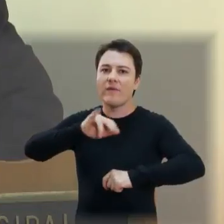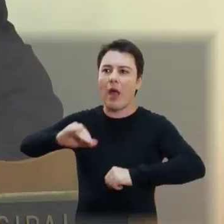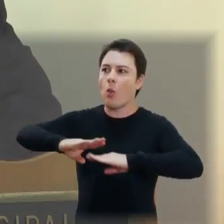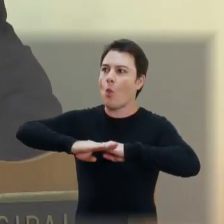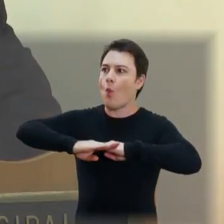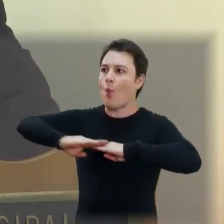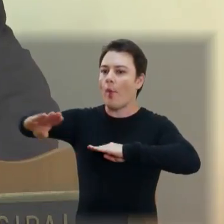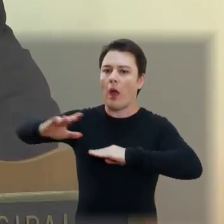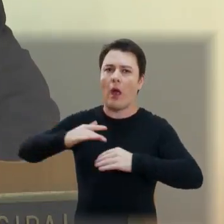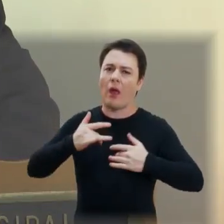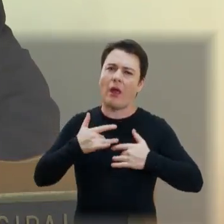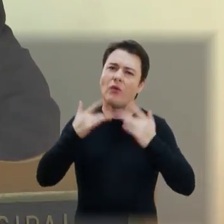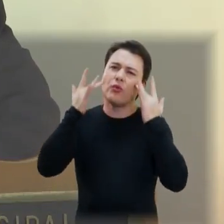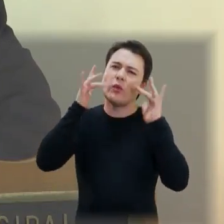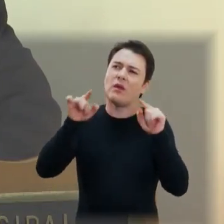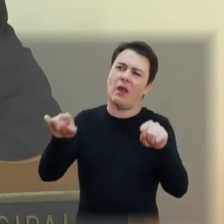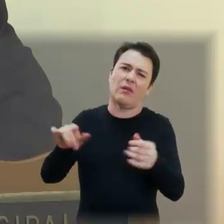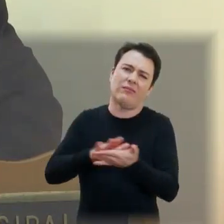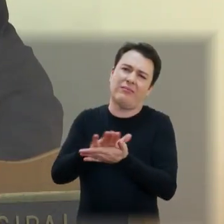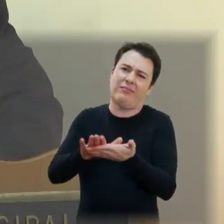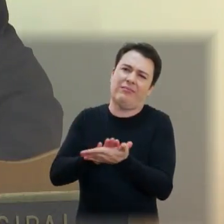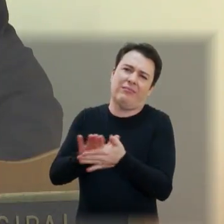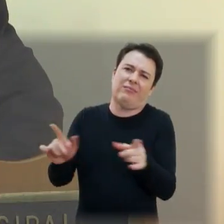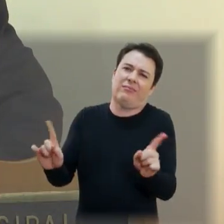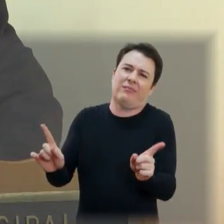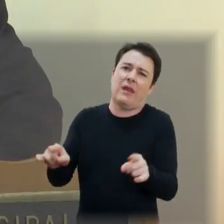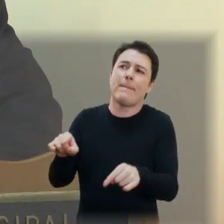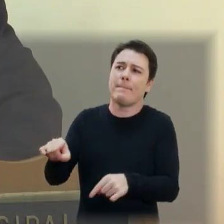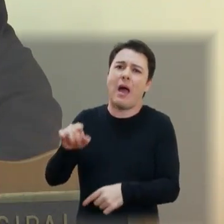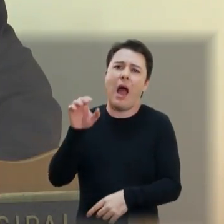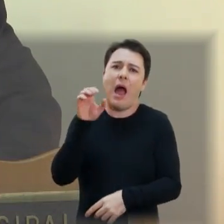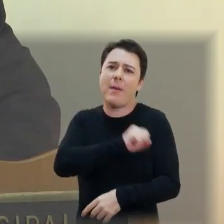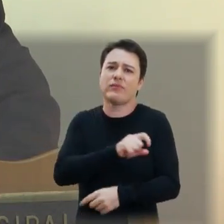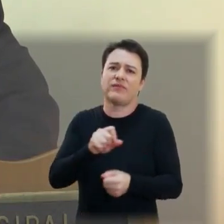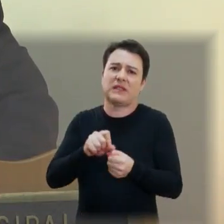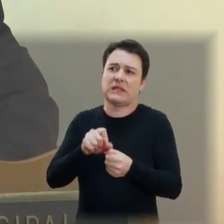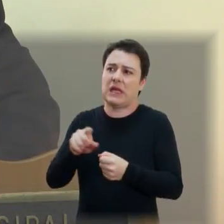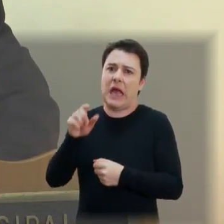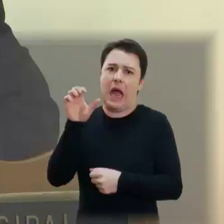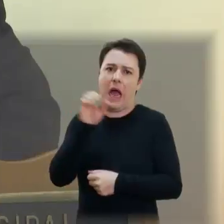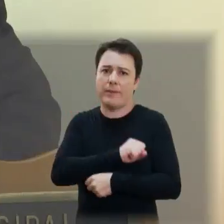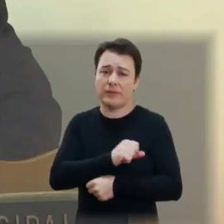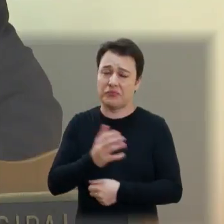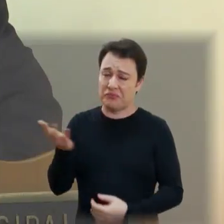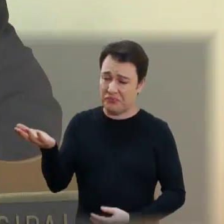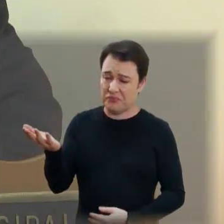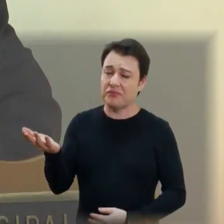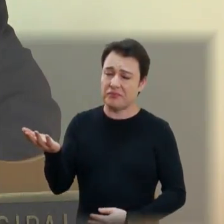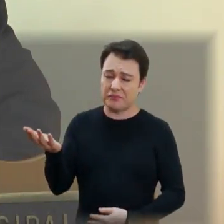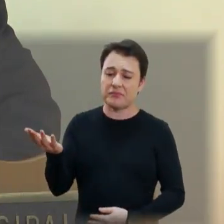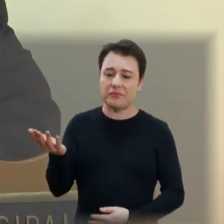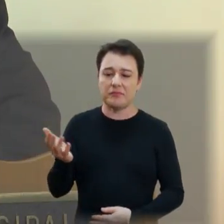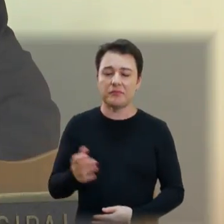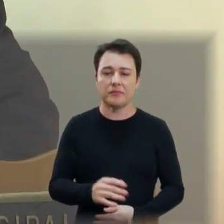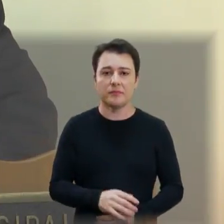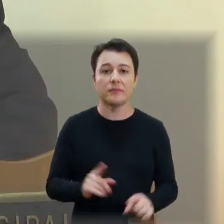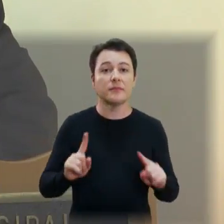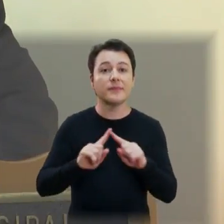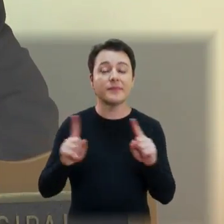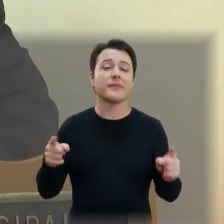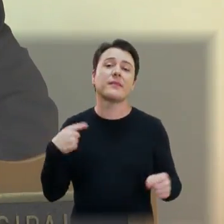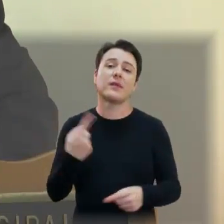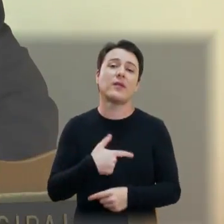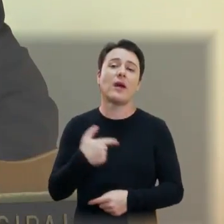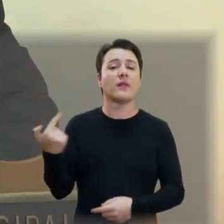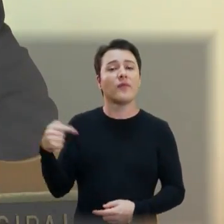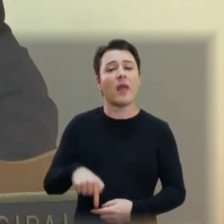serviço. Eu não entendo nada de engenharia, mas coisa que eles fazem rapidinho, né? Já só chegar e fazer o serviço. Então, nós estamos aqui mais uma